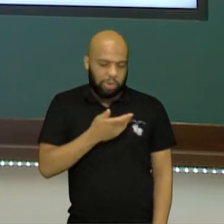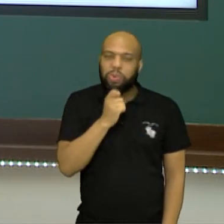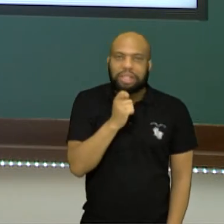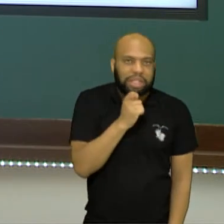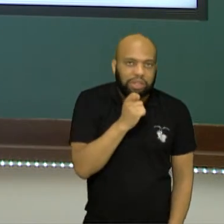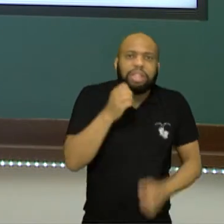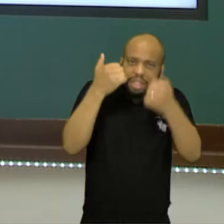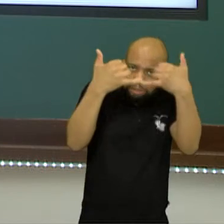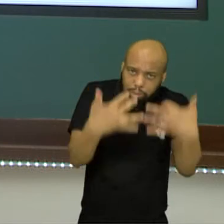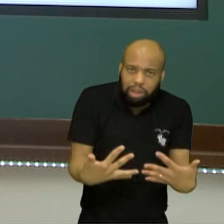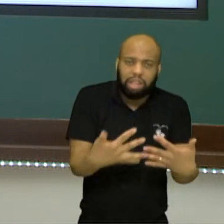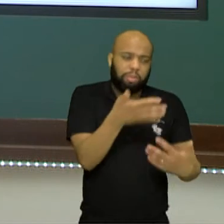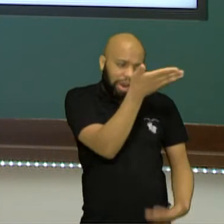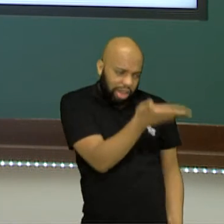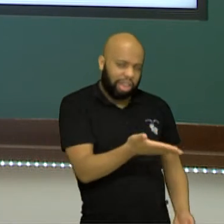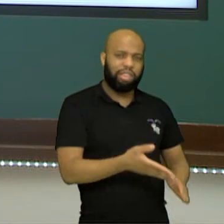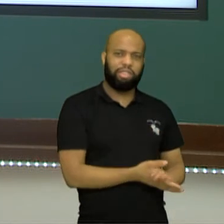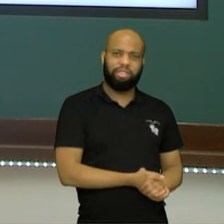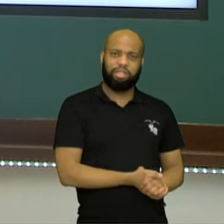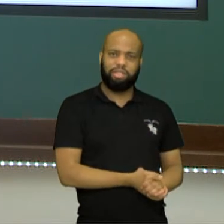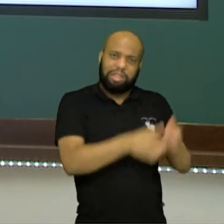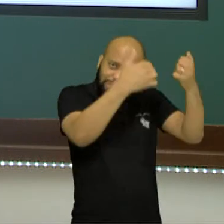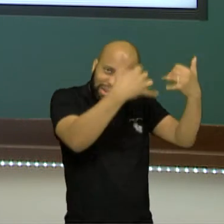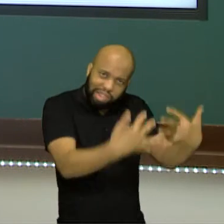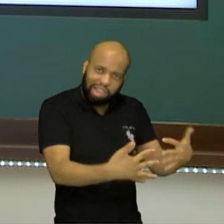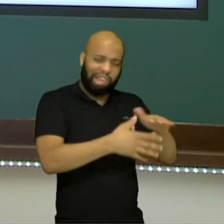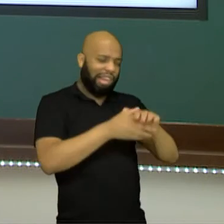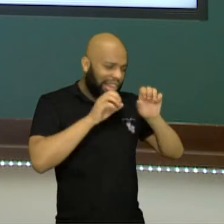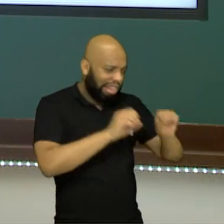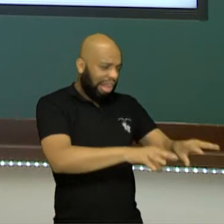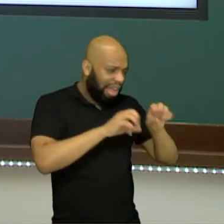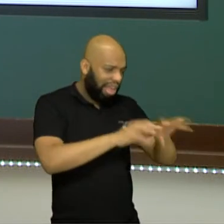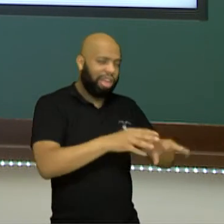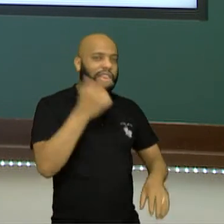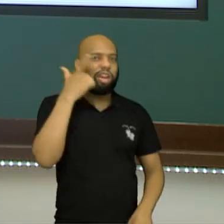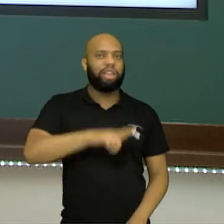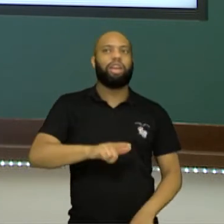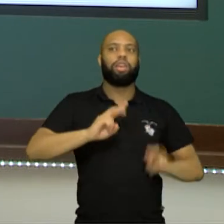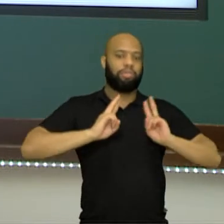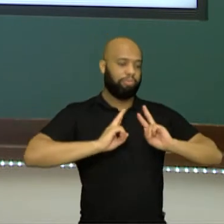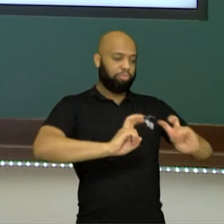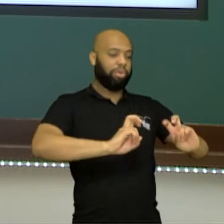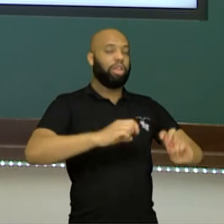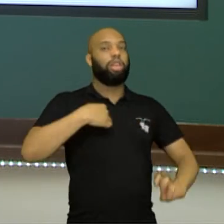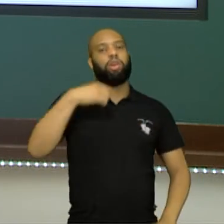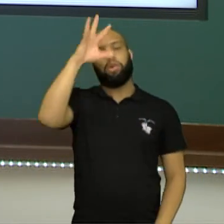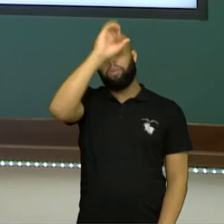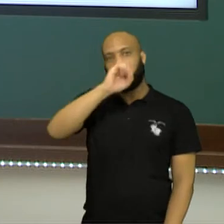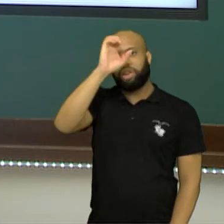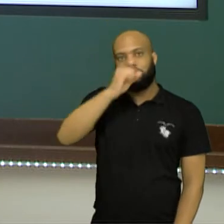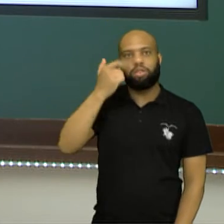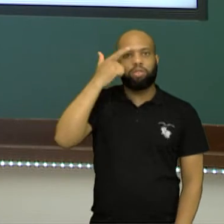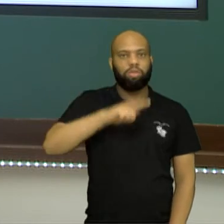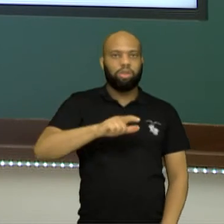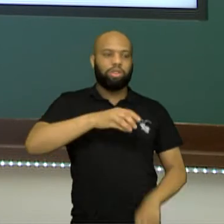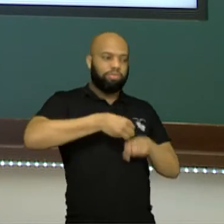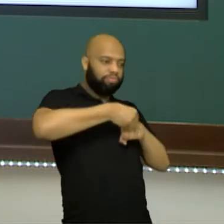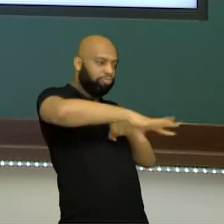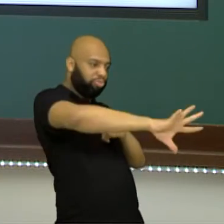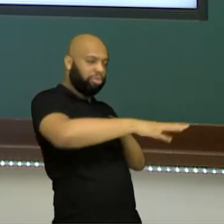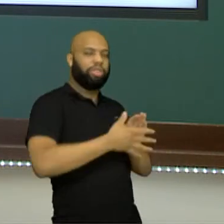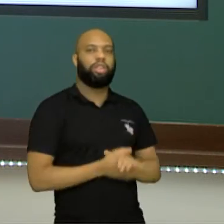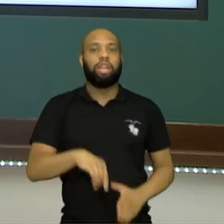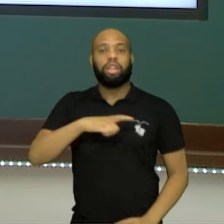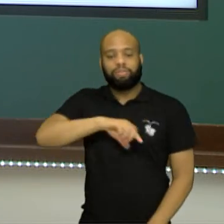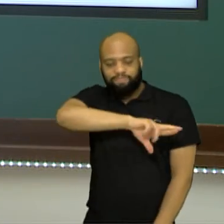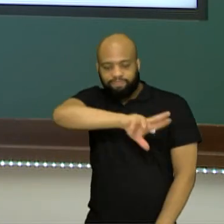essa matéria para essa pessoa. Ali você consegue perceber também, estou aprendendo, eu consegui transmitir algo para alguém. E